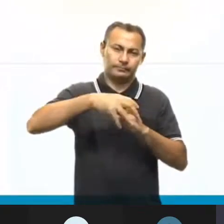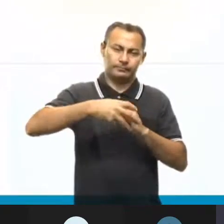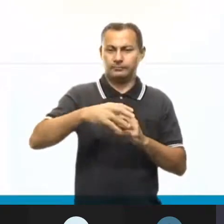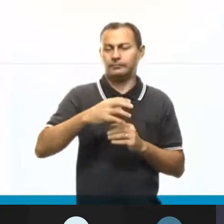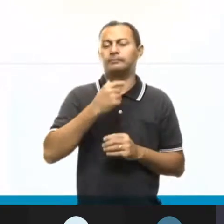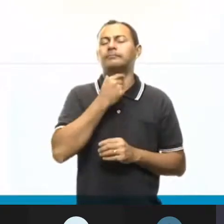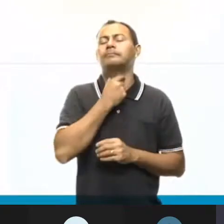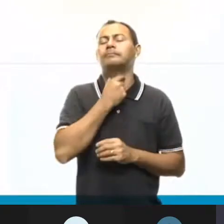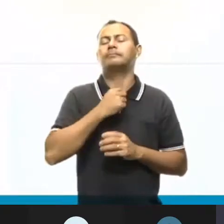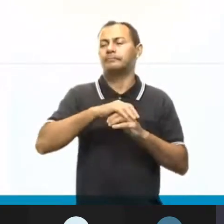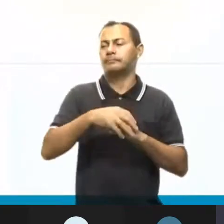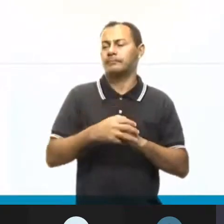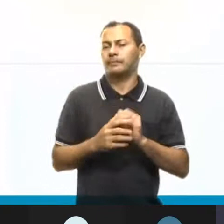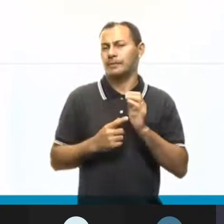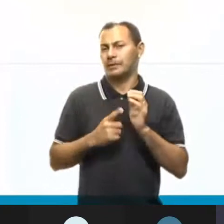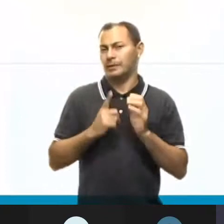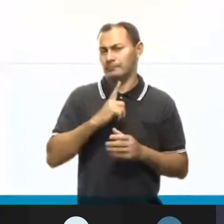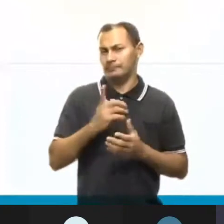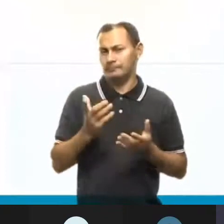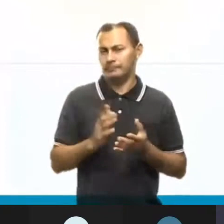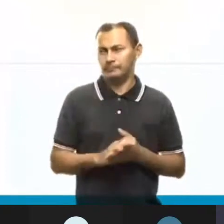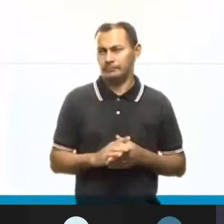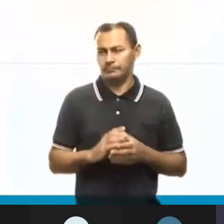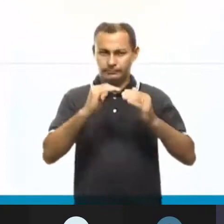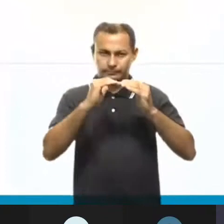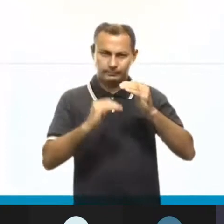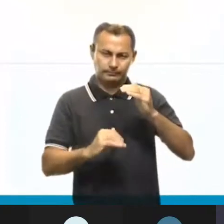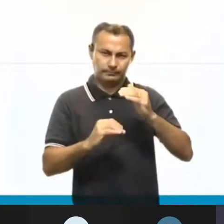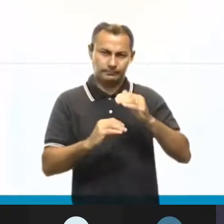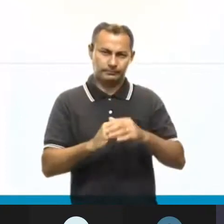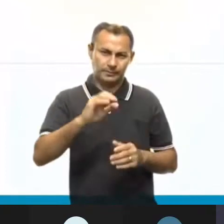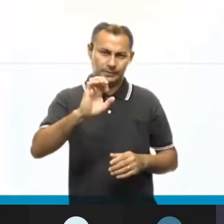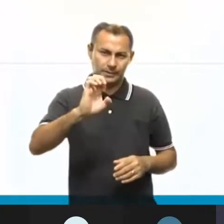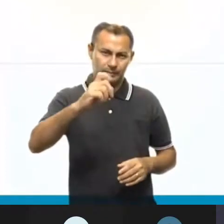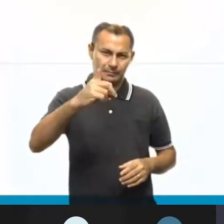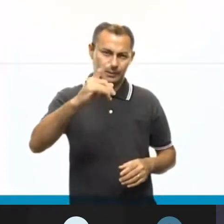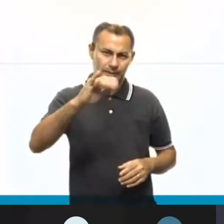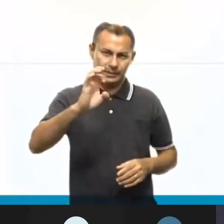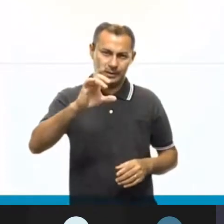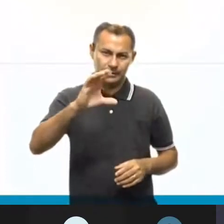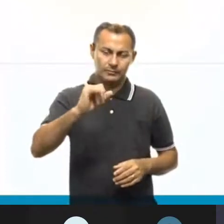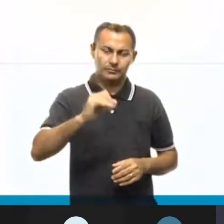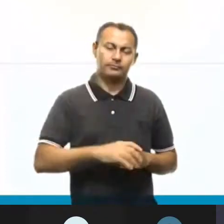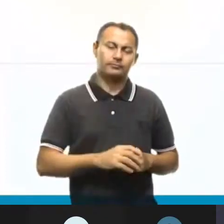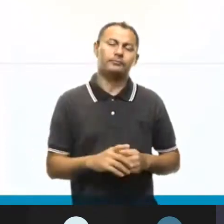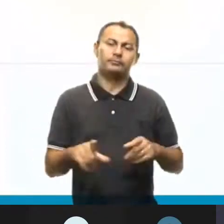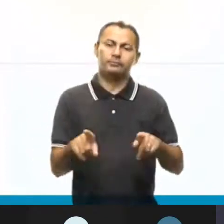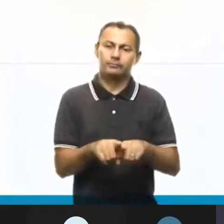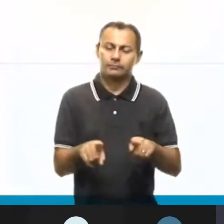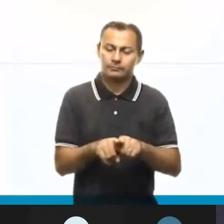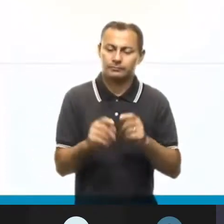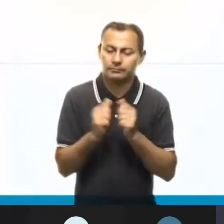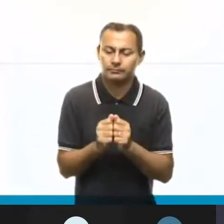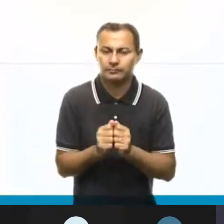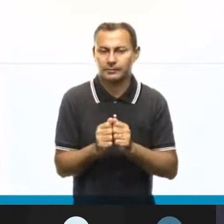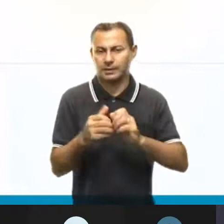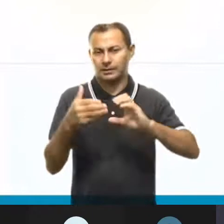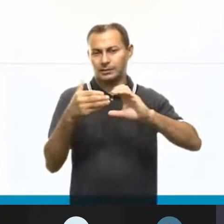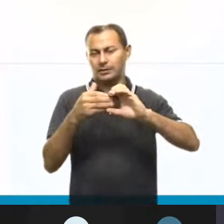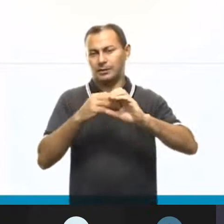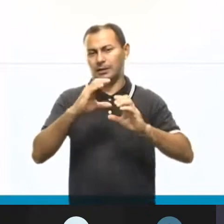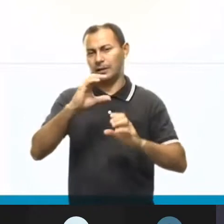e, né, nós temos aqui a presença, né, logo mais abaixo desse epitélio, dessas glândulas serosas que também, junto com as